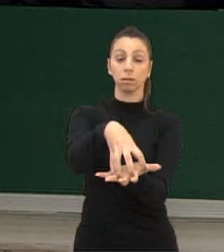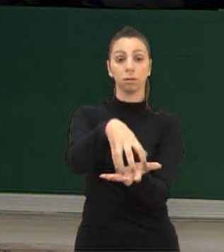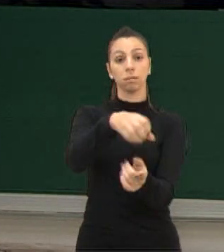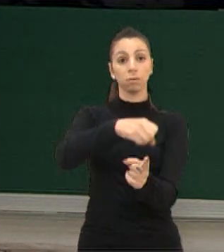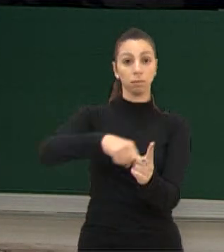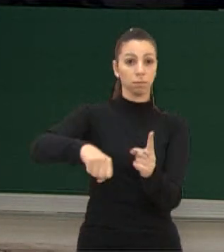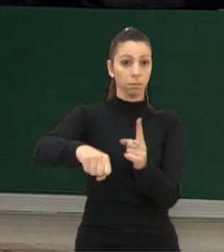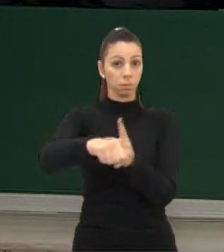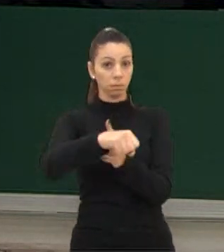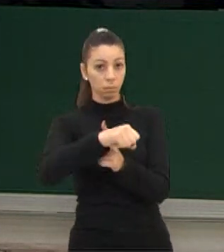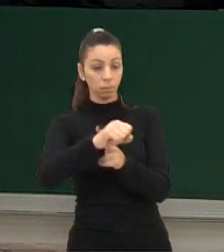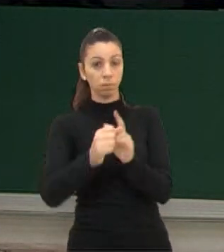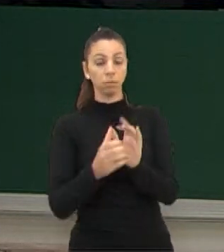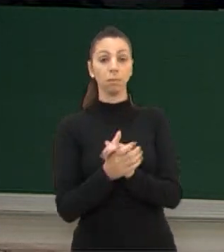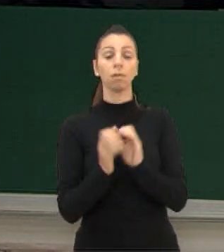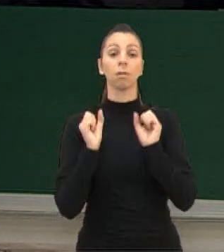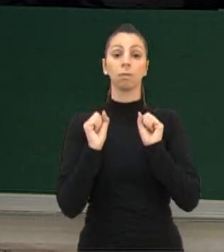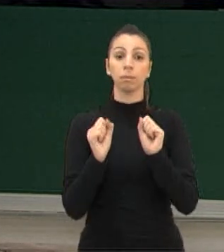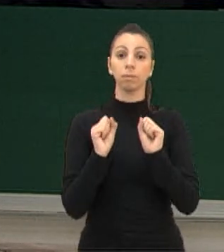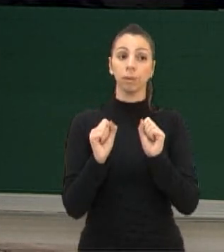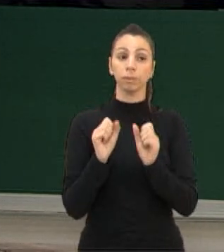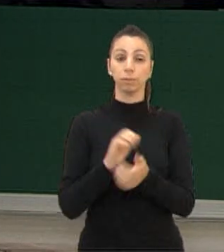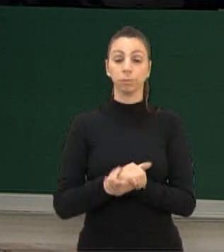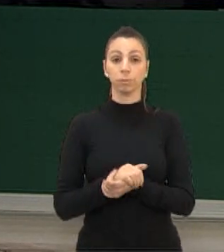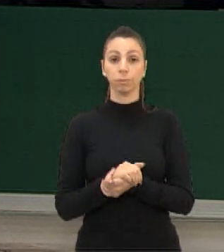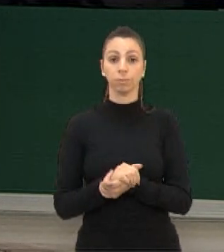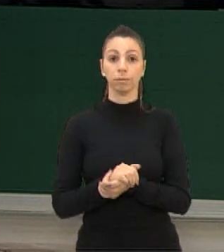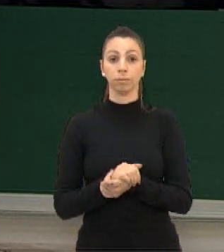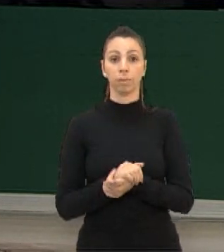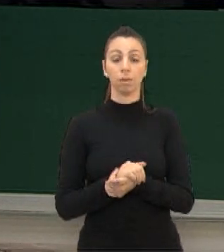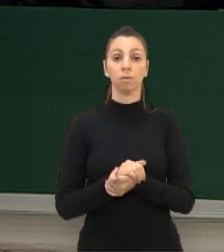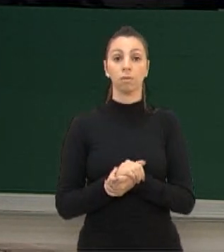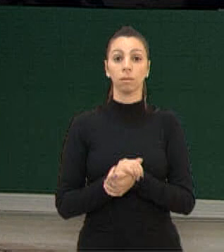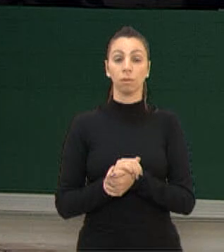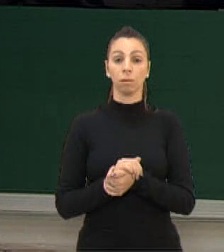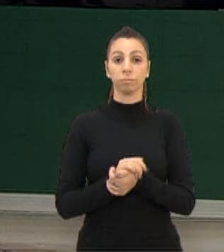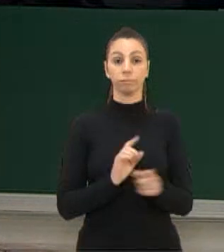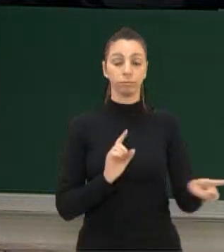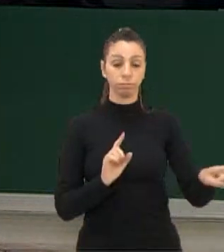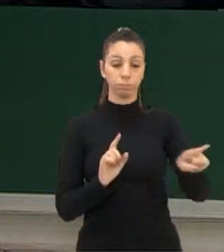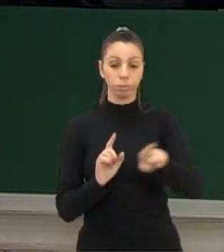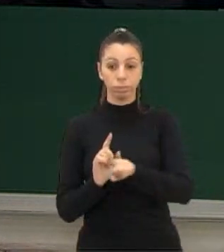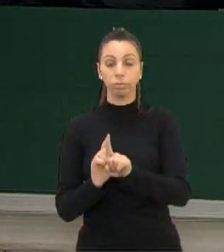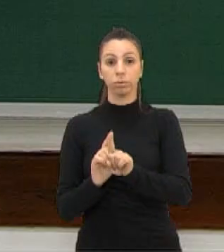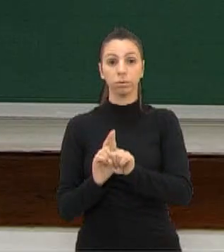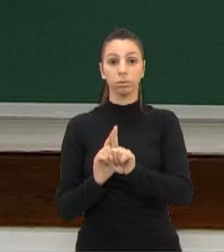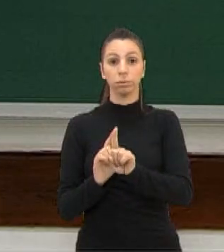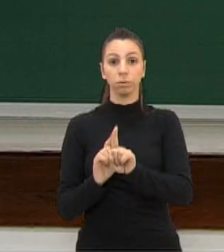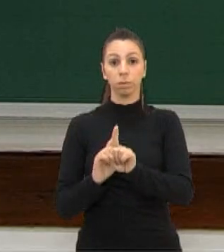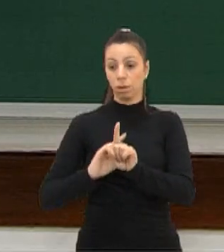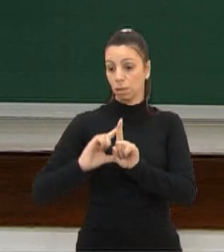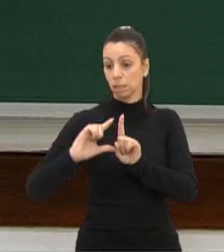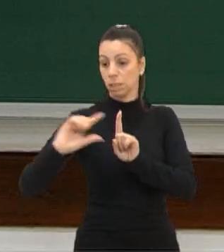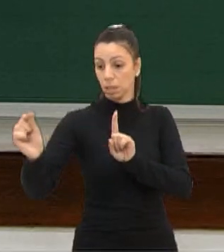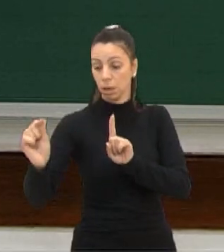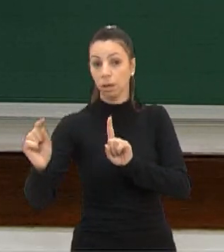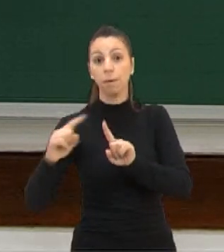ela, mas a instituição, ela permanece. Tá ótimo? Vem comigo,